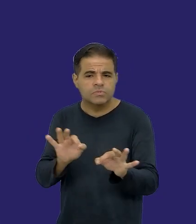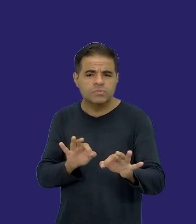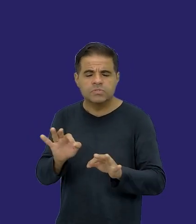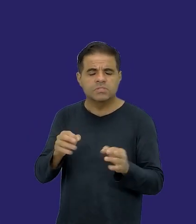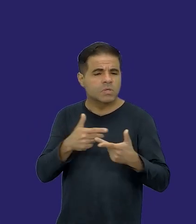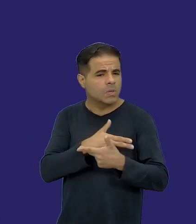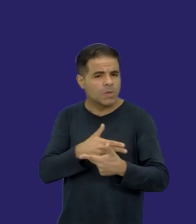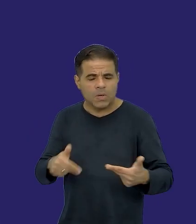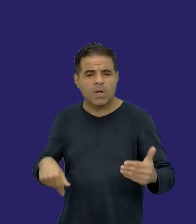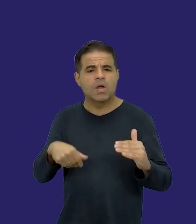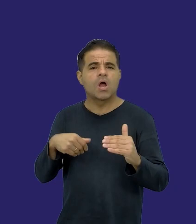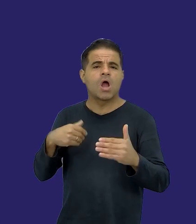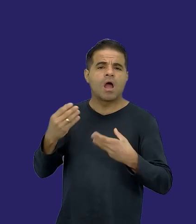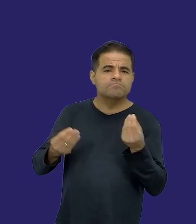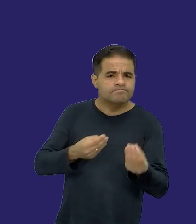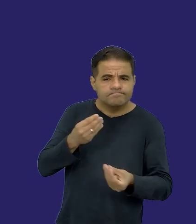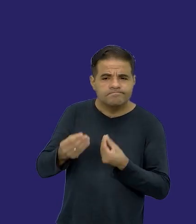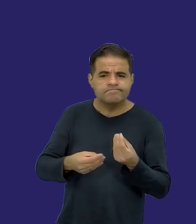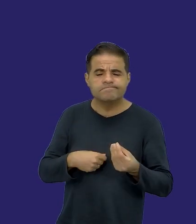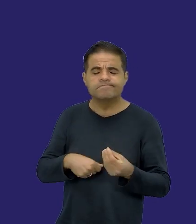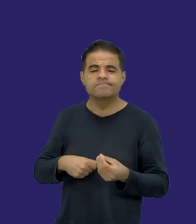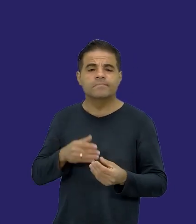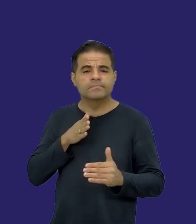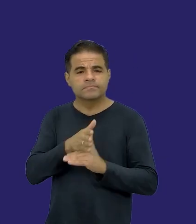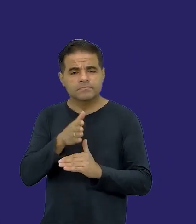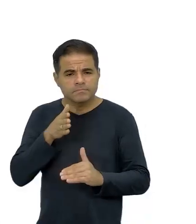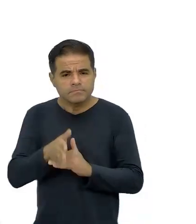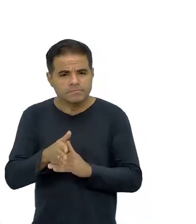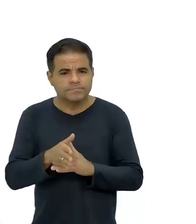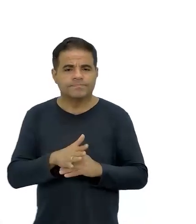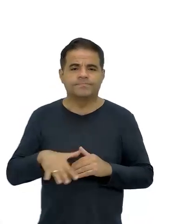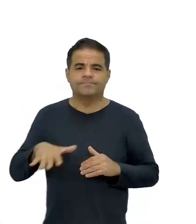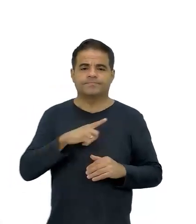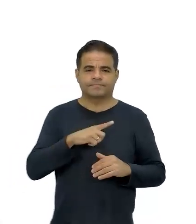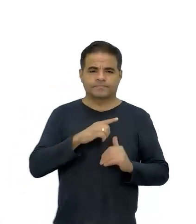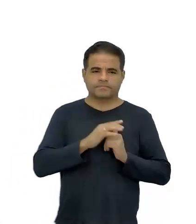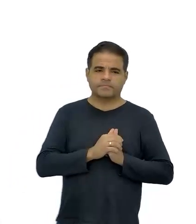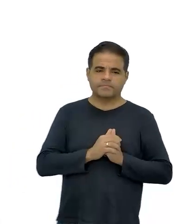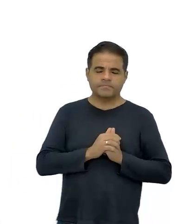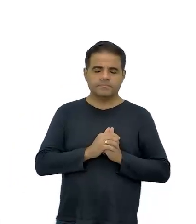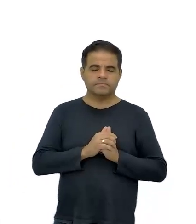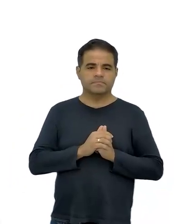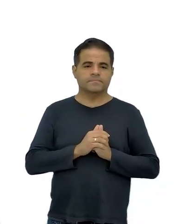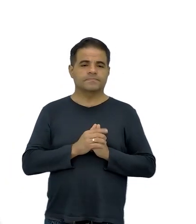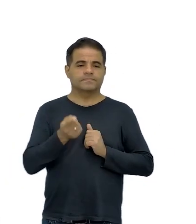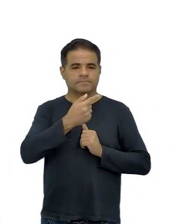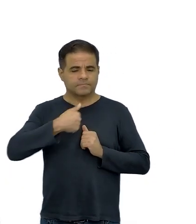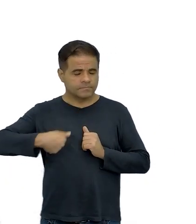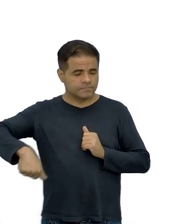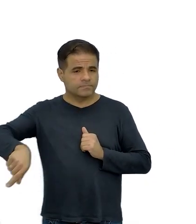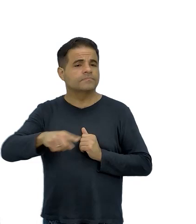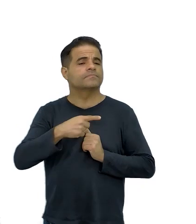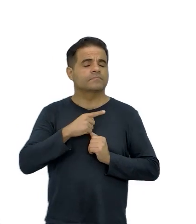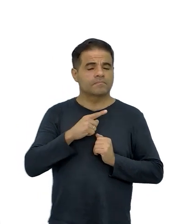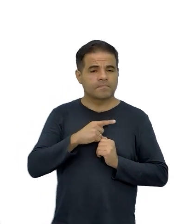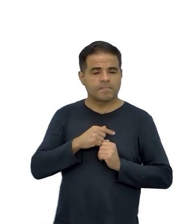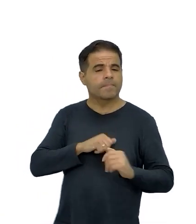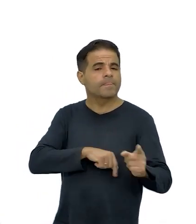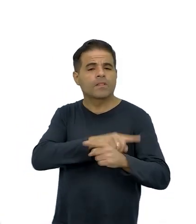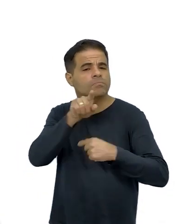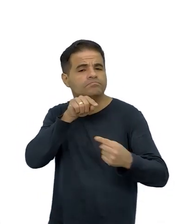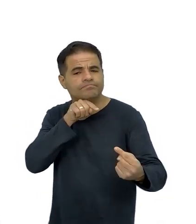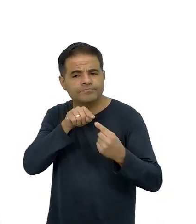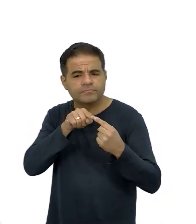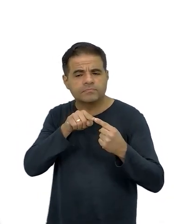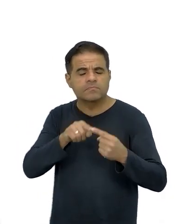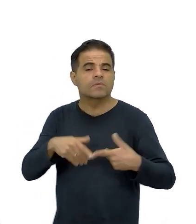planejar encaminhamentos e as intervenções. Os nossos